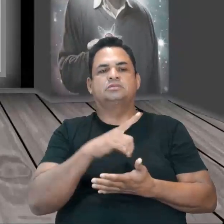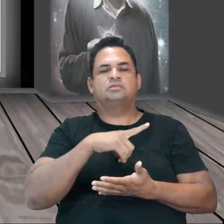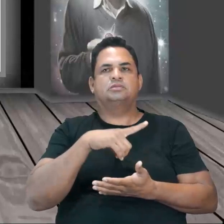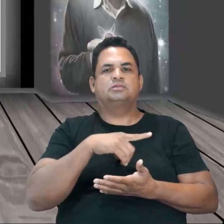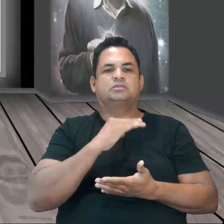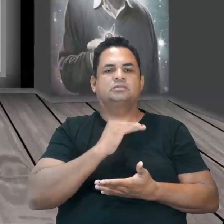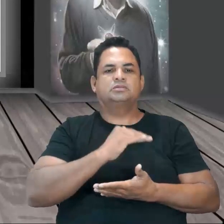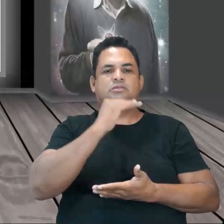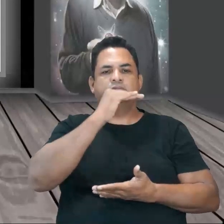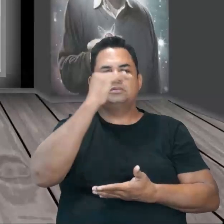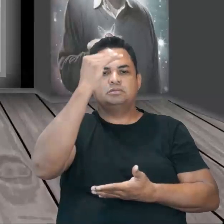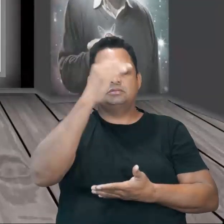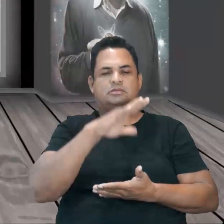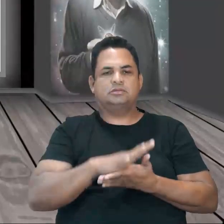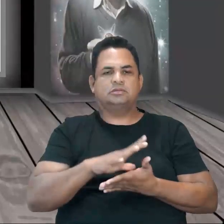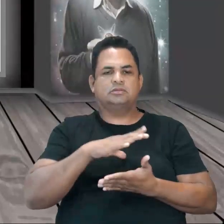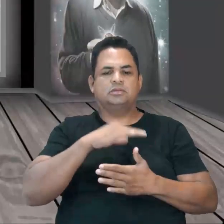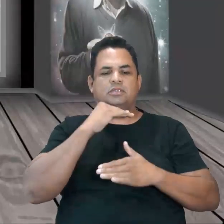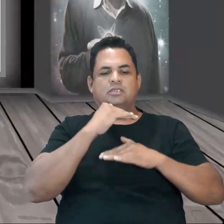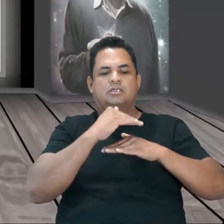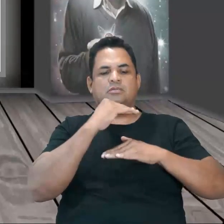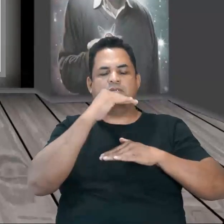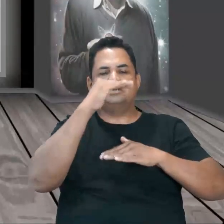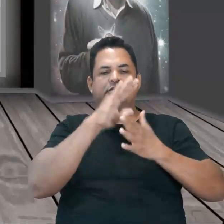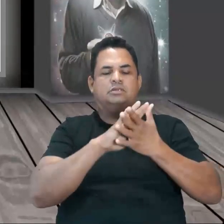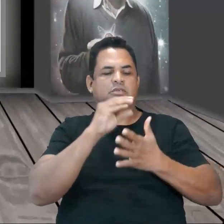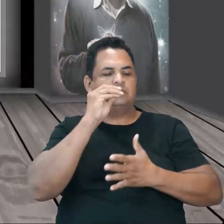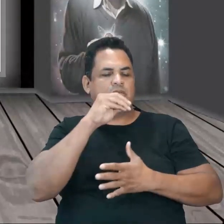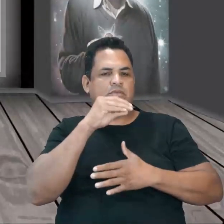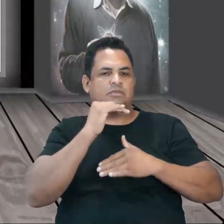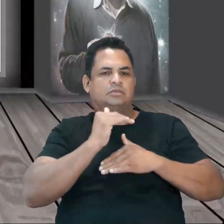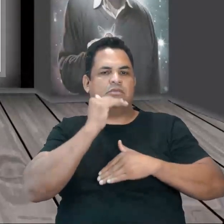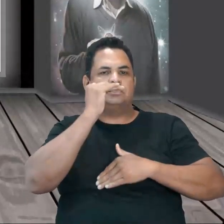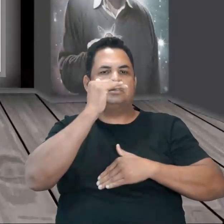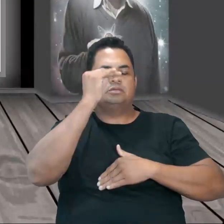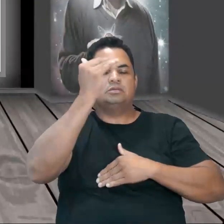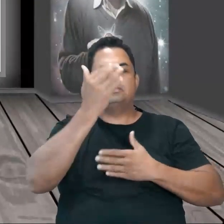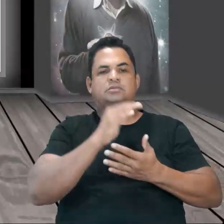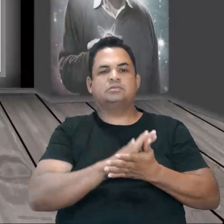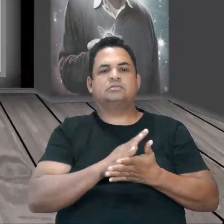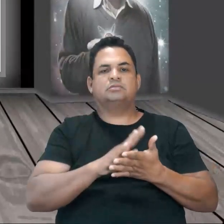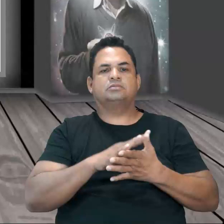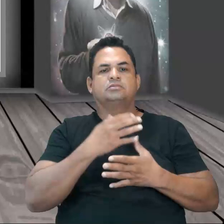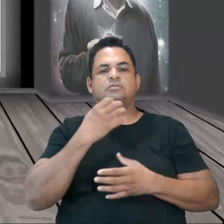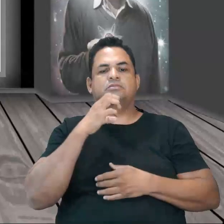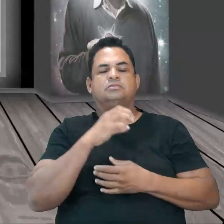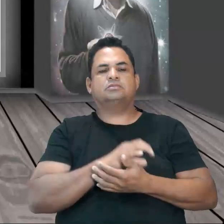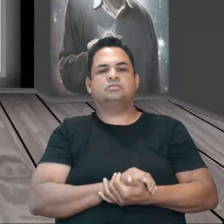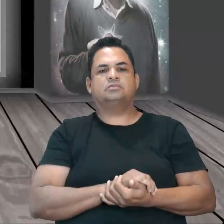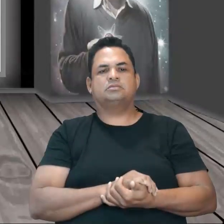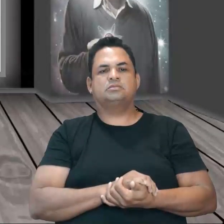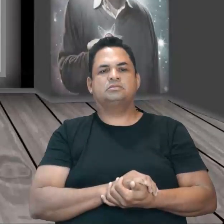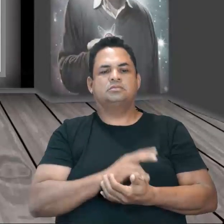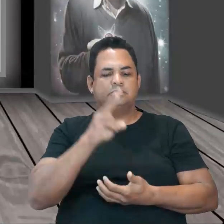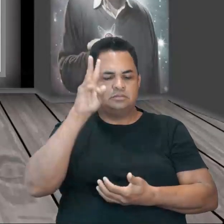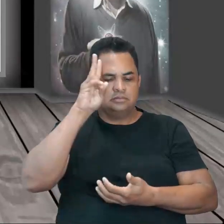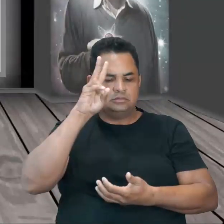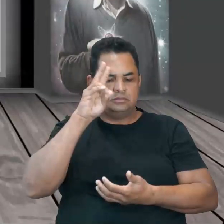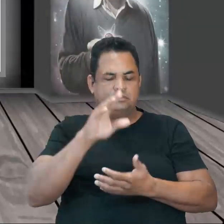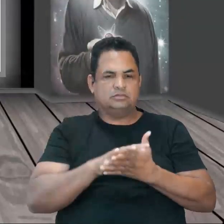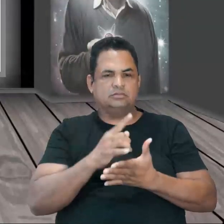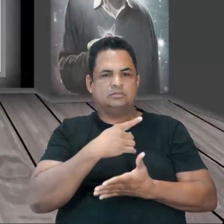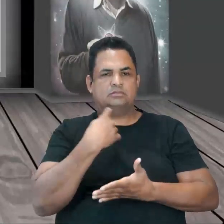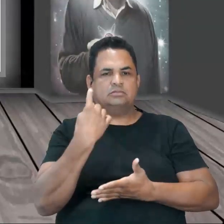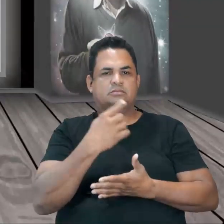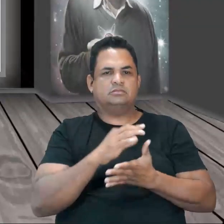né, por isso que essa camada mais fraca vai ter uma fluidez melhor, esses elétrons livres. Lembrando que nós vamos mostrar